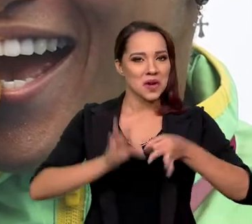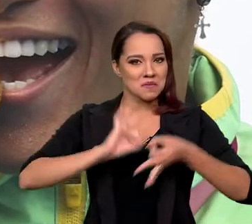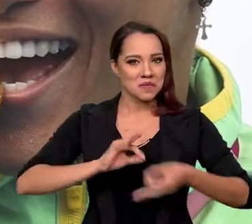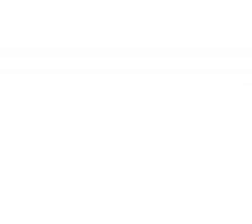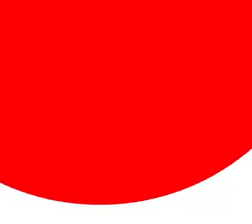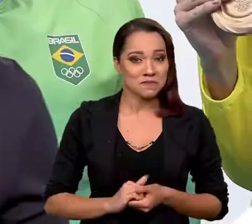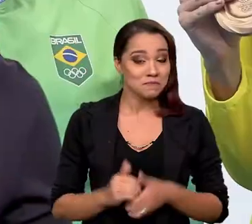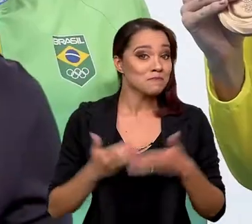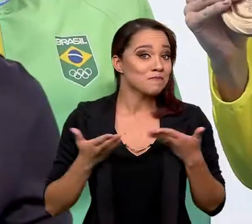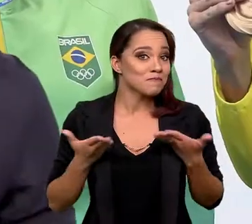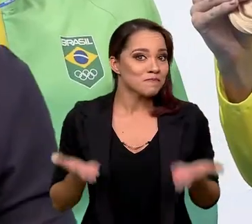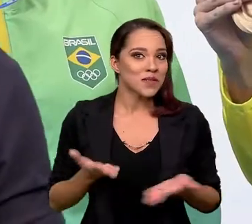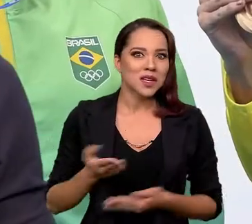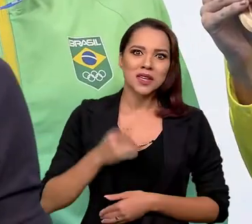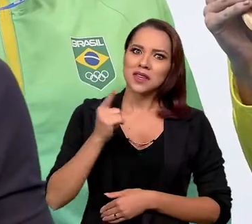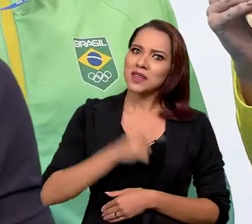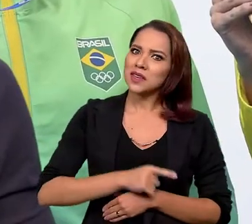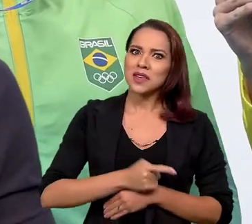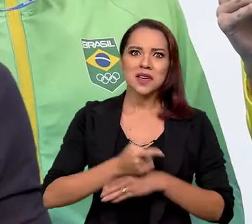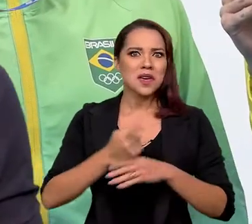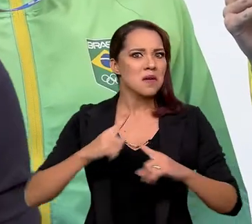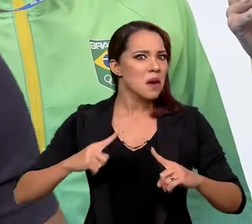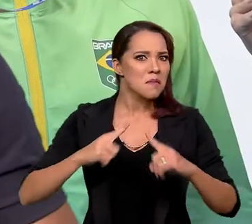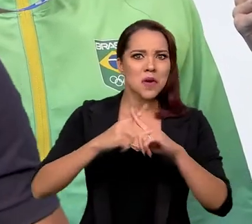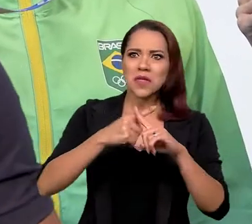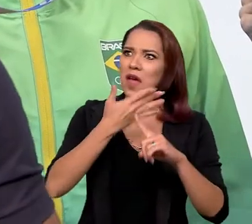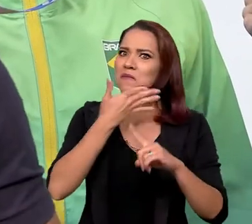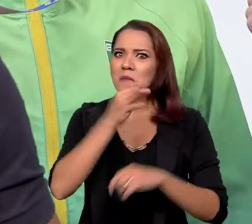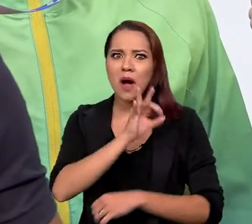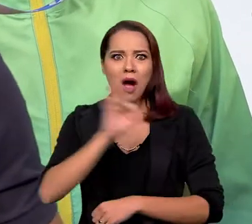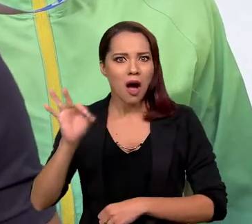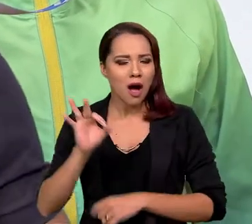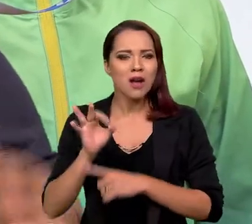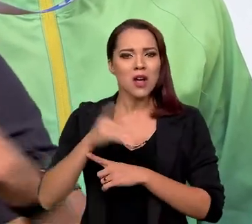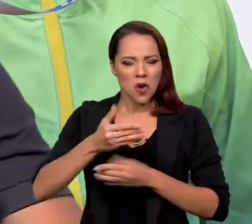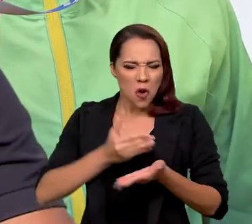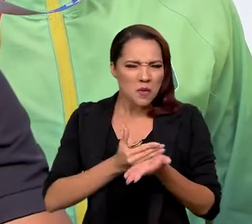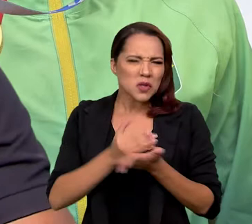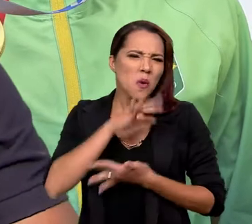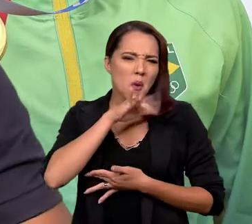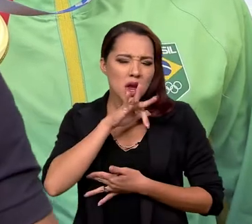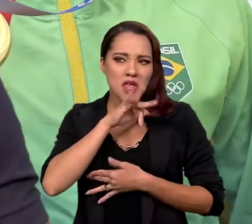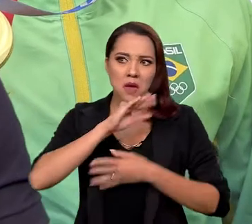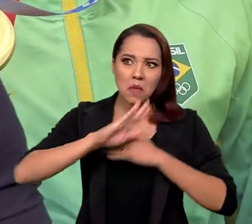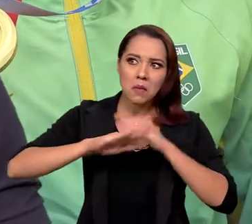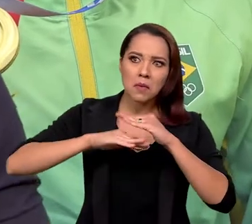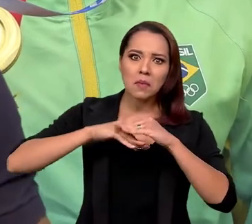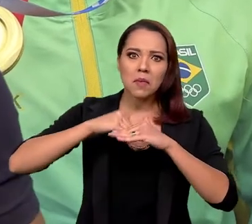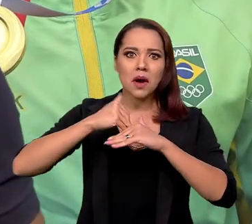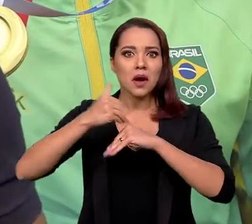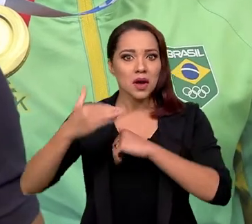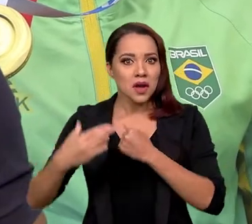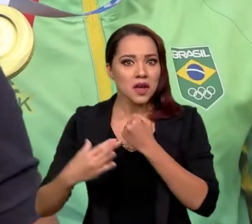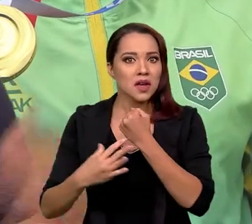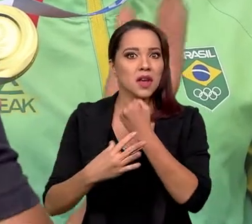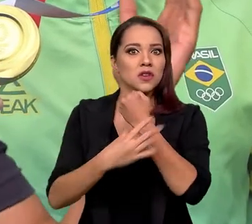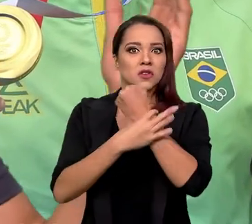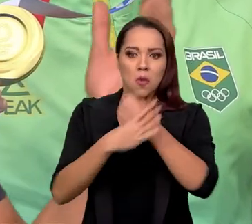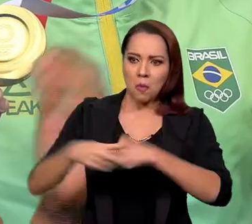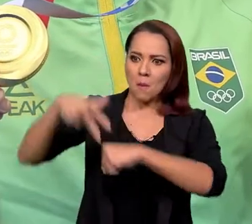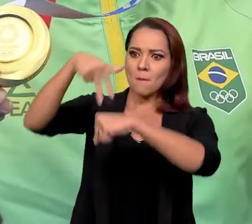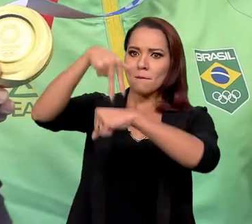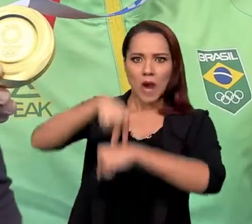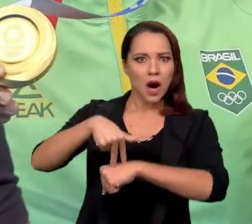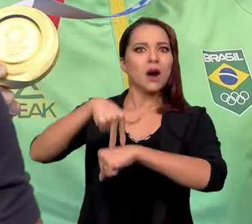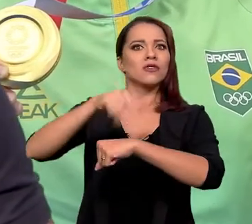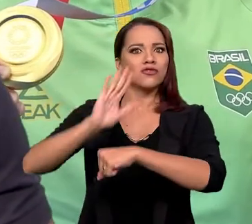uma Olimpíada. Aliás, que bela prova fez a Ana Marcela, hein? Largou mal, reagiu e garantiu o